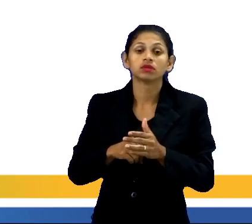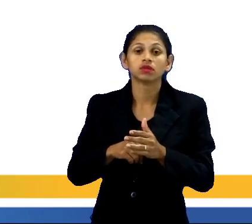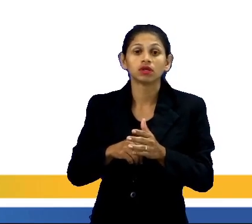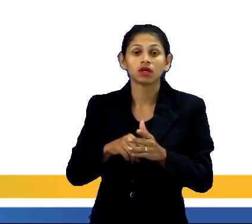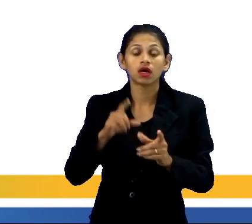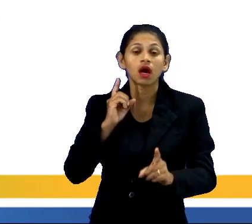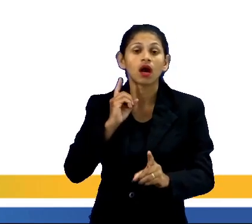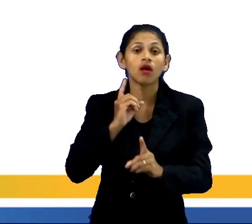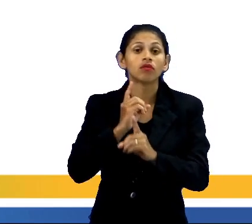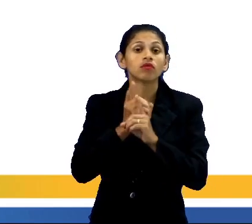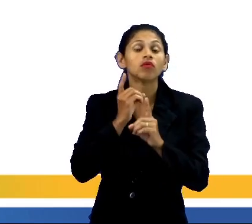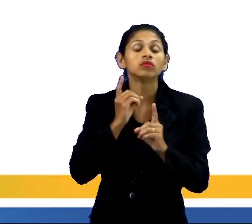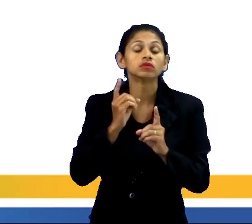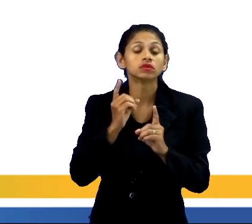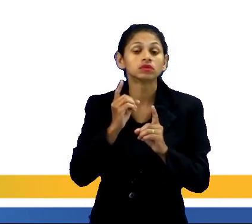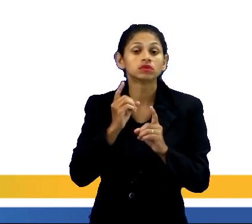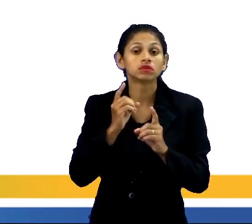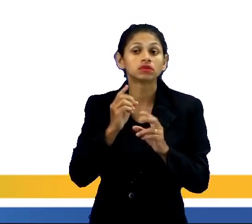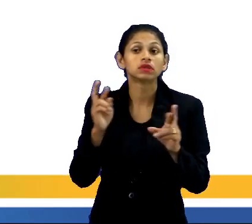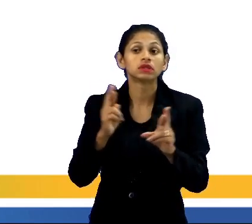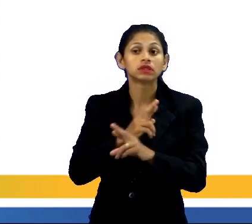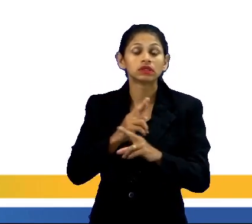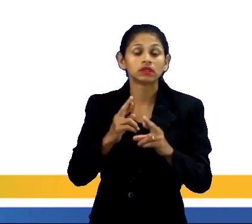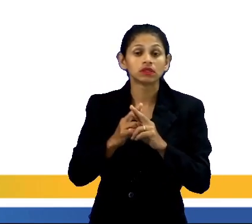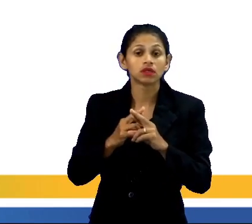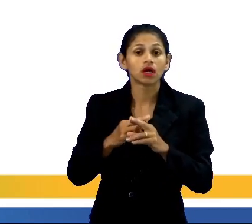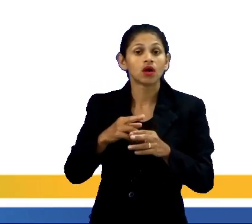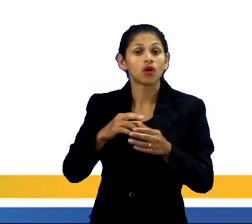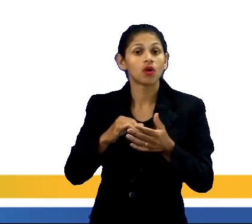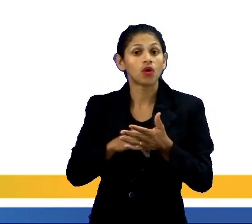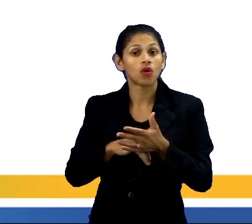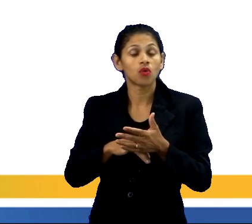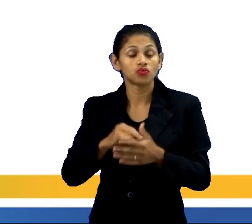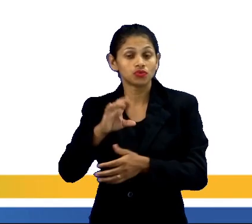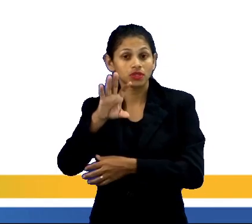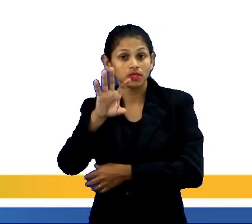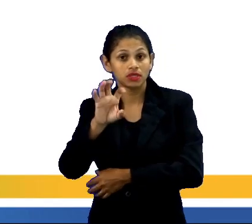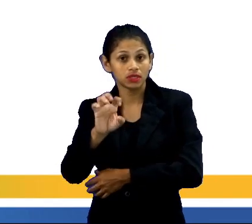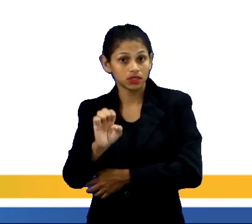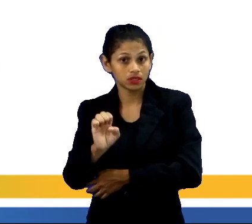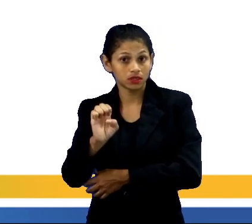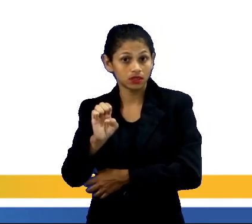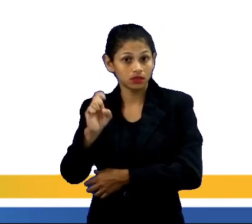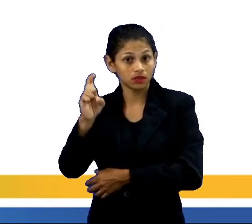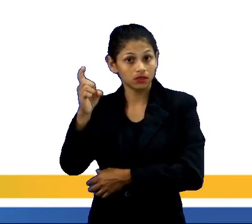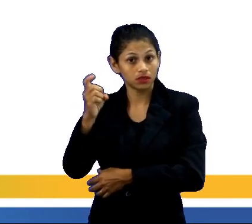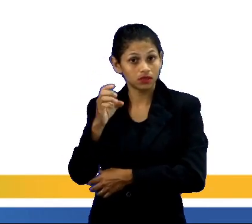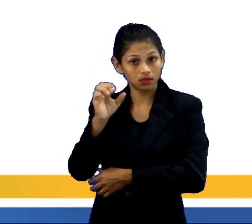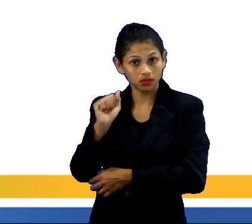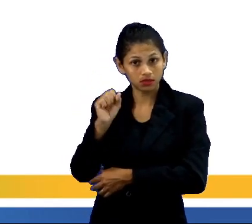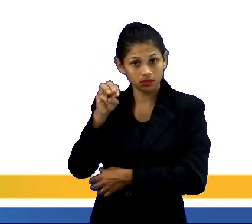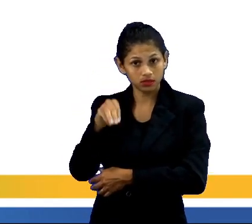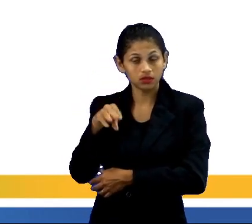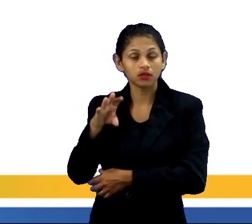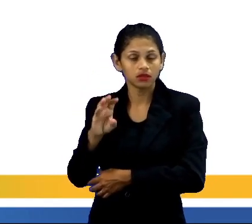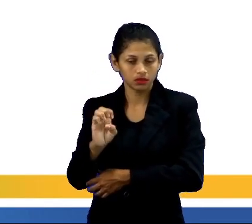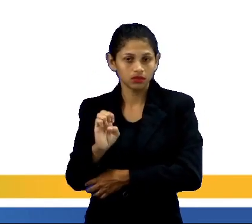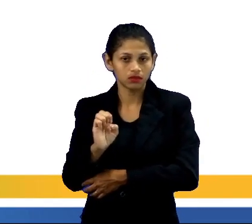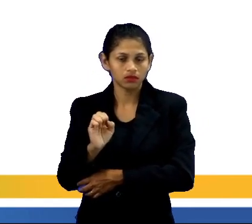periódicos, né? Principalmente ali em pessoas assintomáticas, né? Então, o objetivo é sempre o quê? Diagnosticar